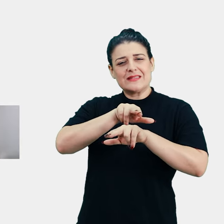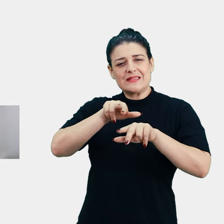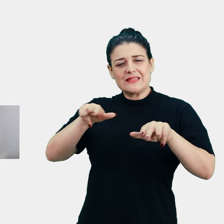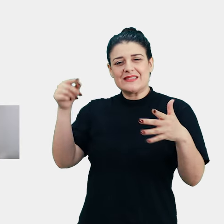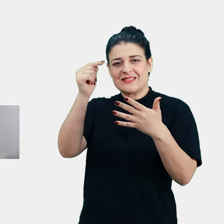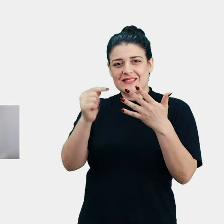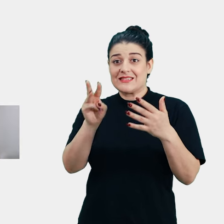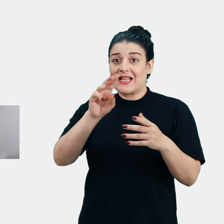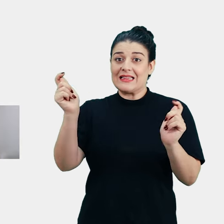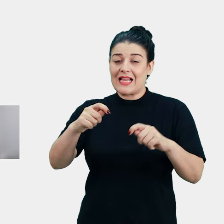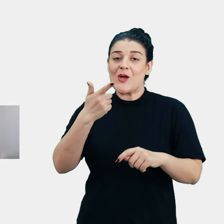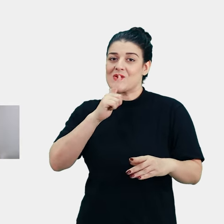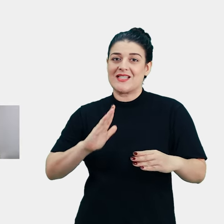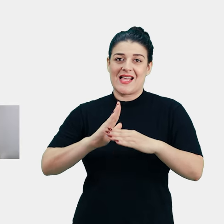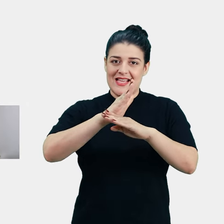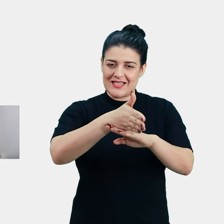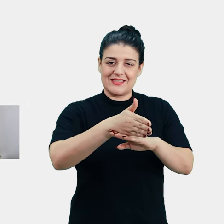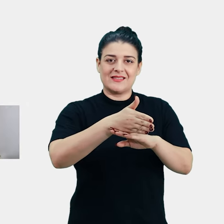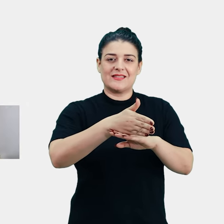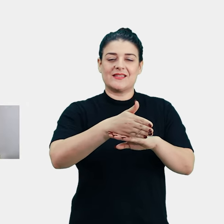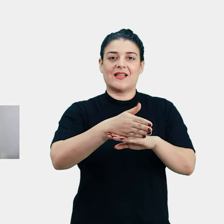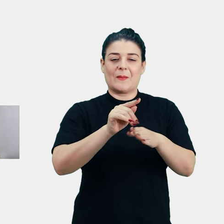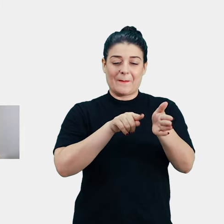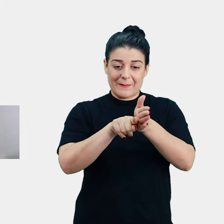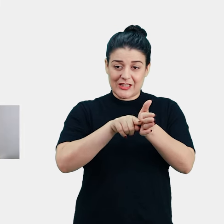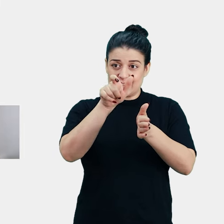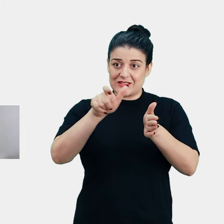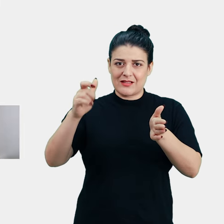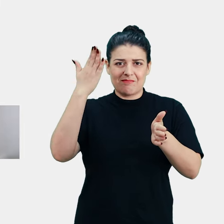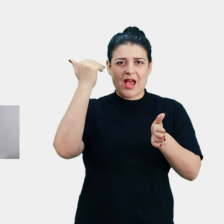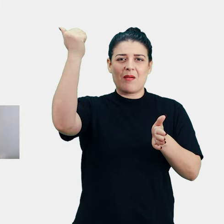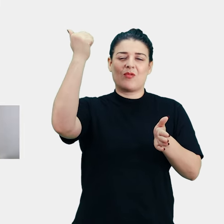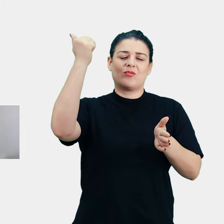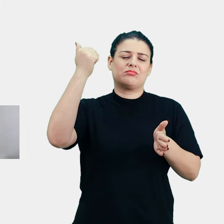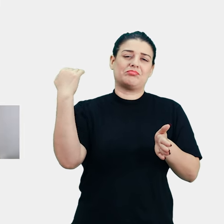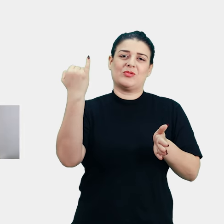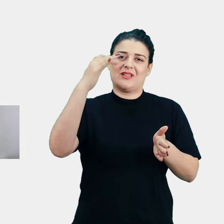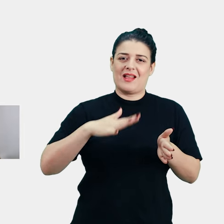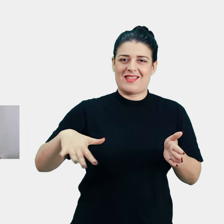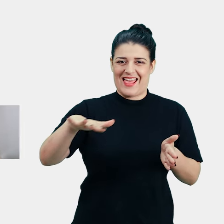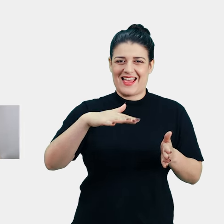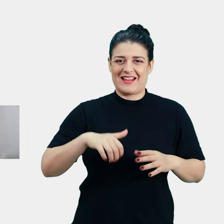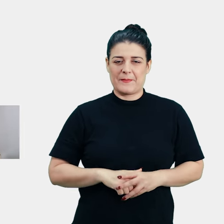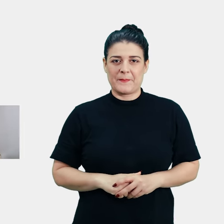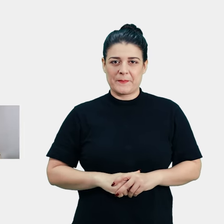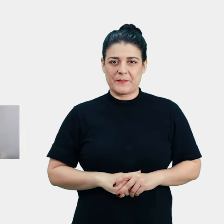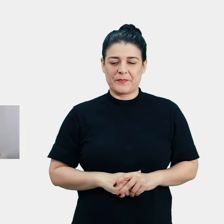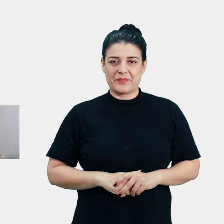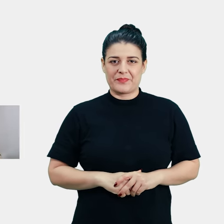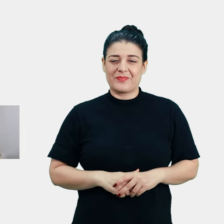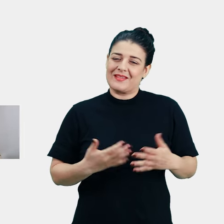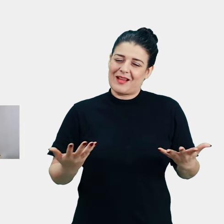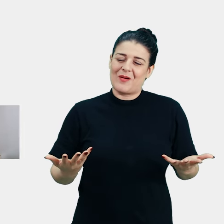onde vocês conseguem ter acesso a pesquisadores renomados essenciais na área. Então, pessoal,